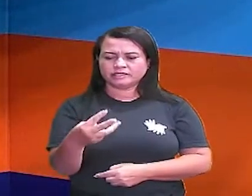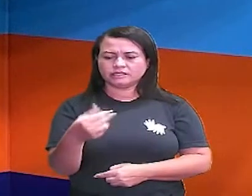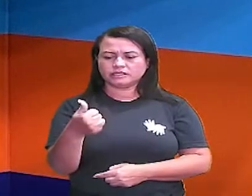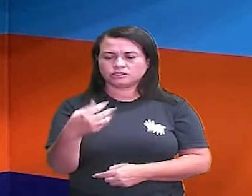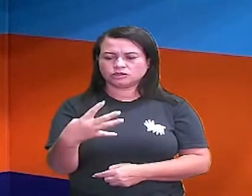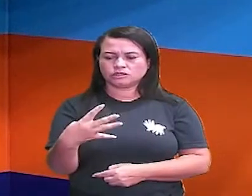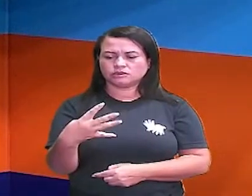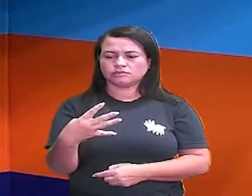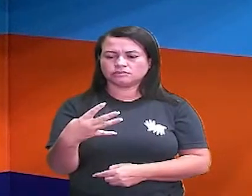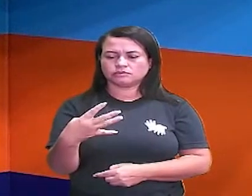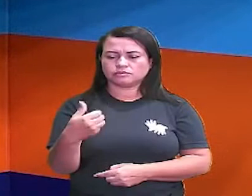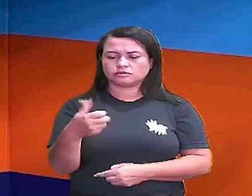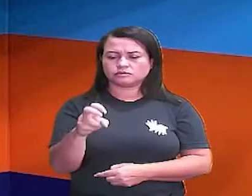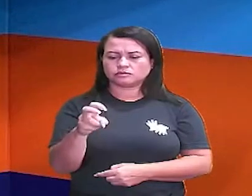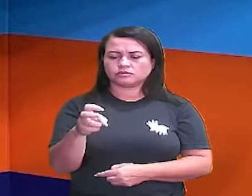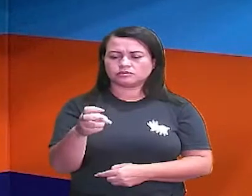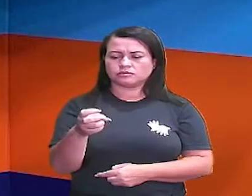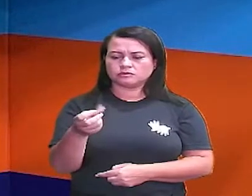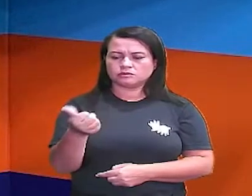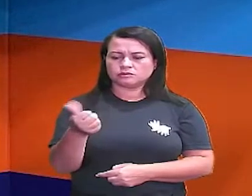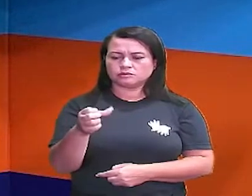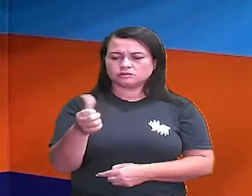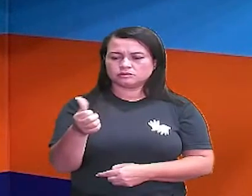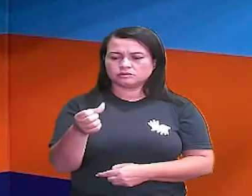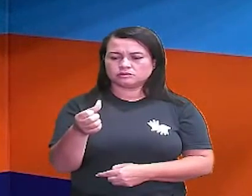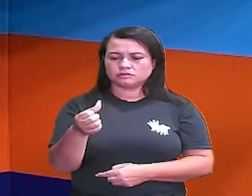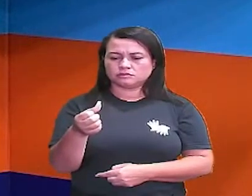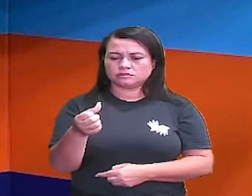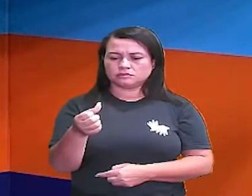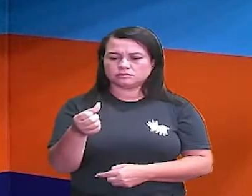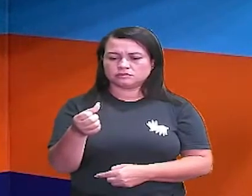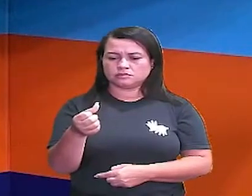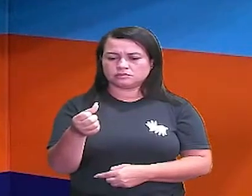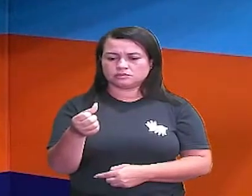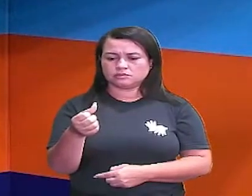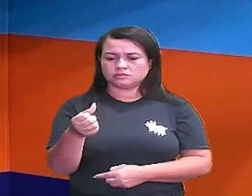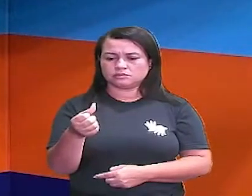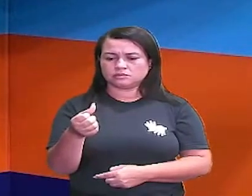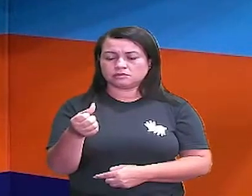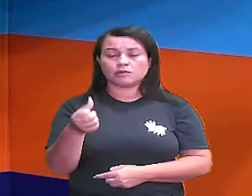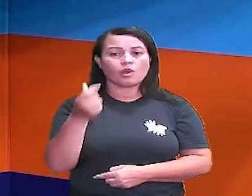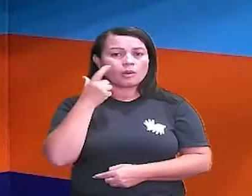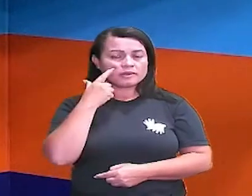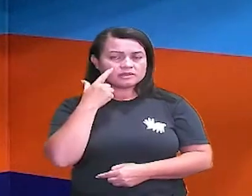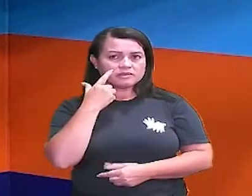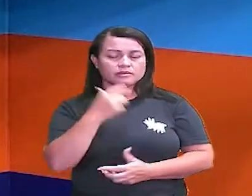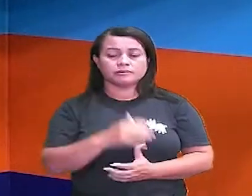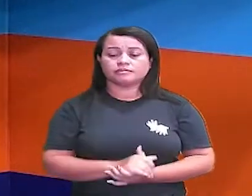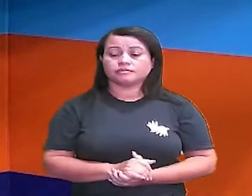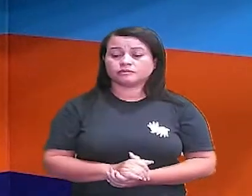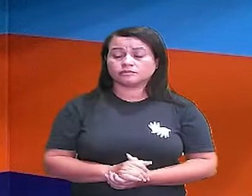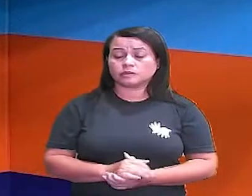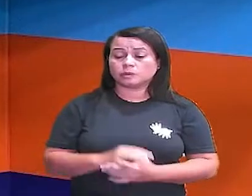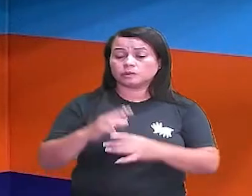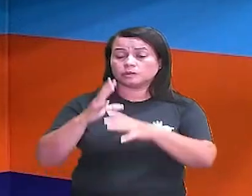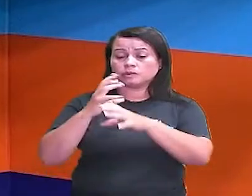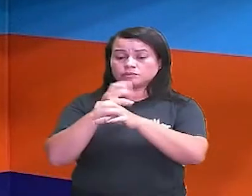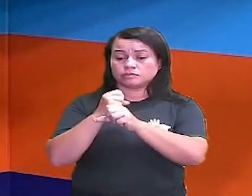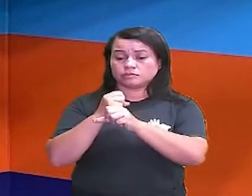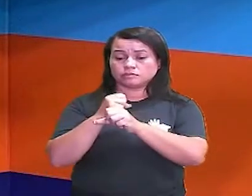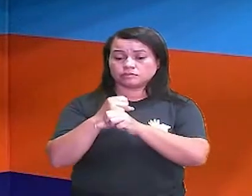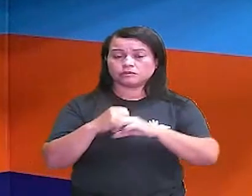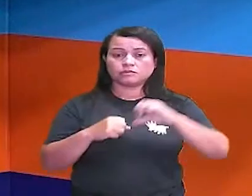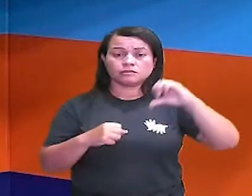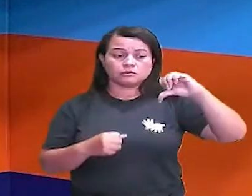13, 14, 15, 16. Então, gente, quando eu somar